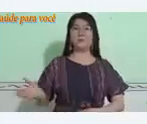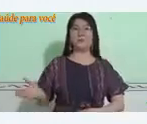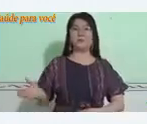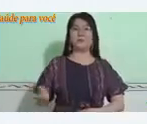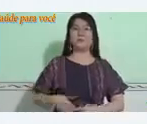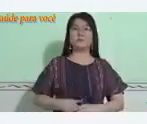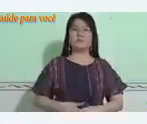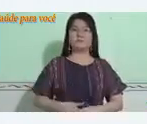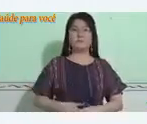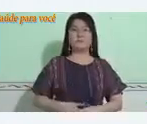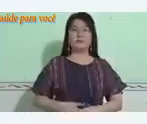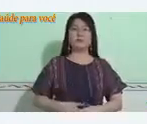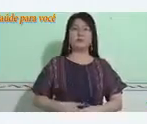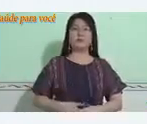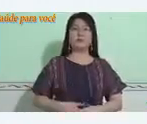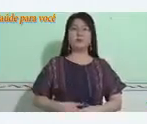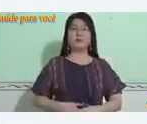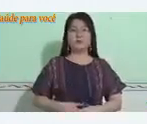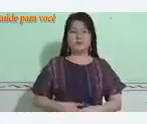apenas em alimentos de origem animal.